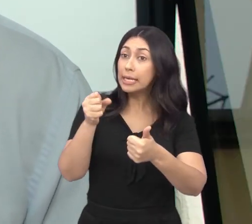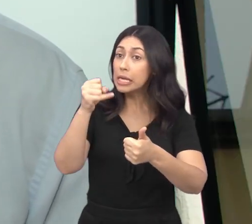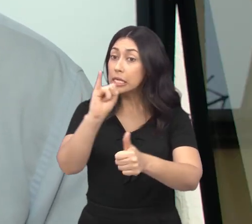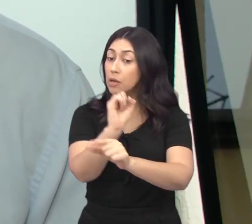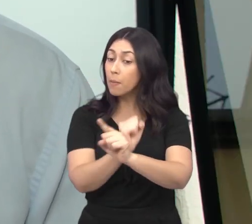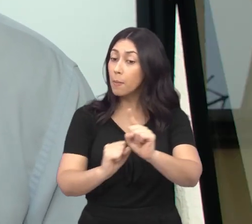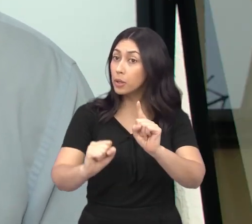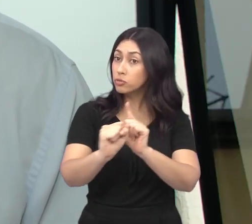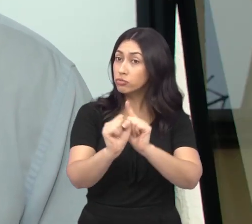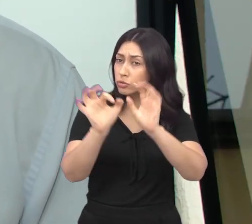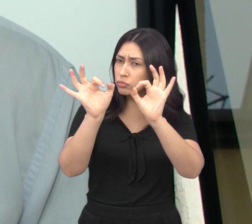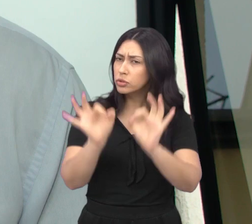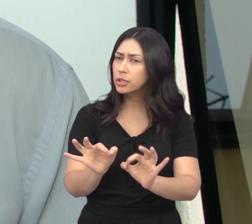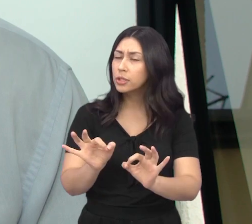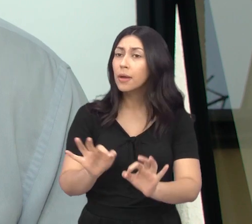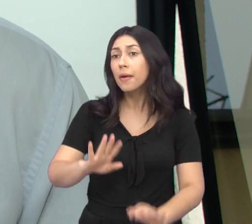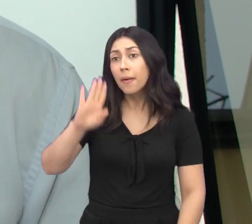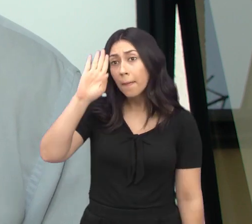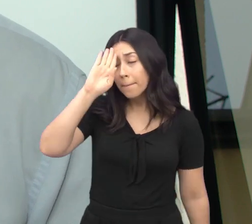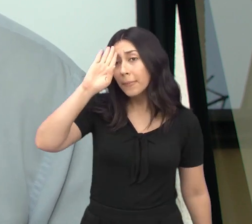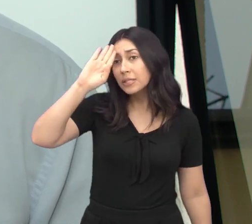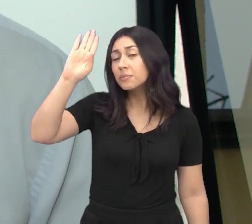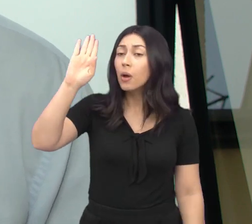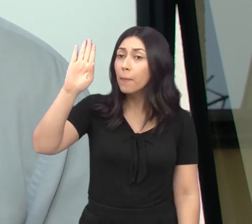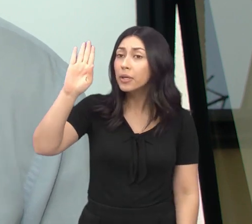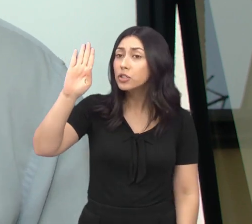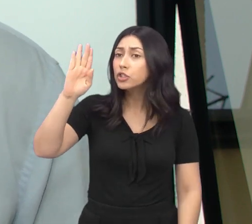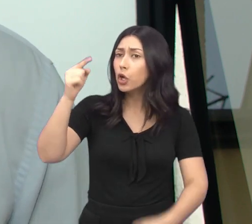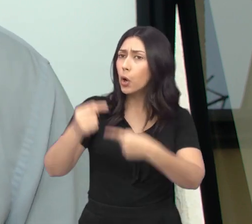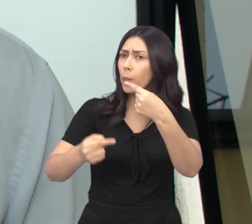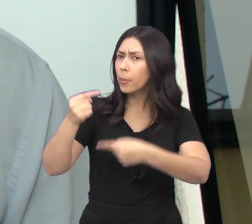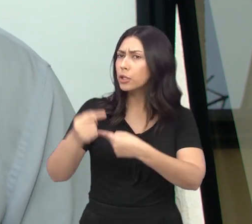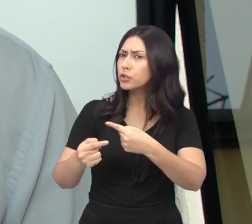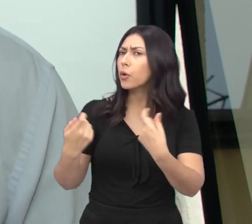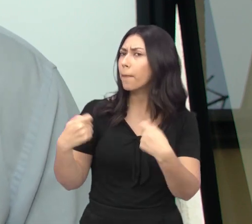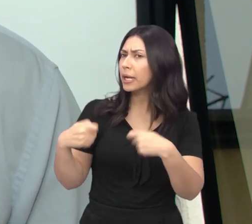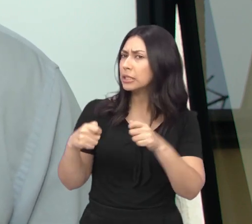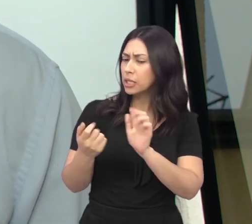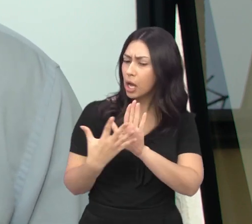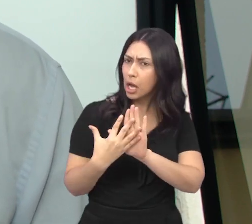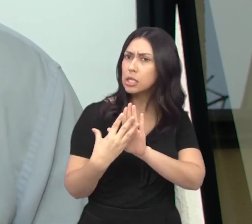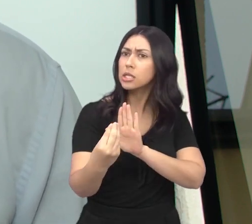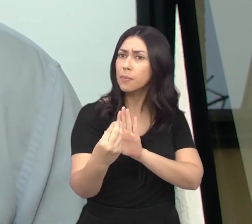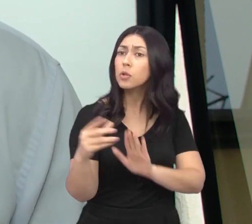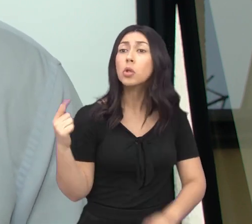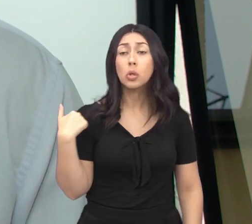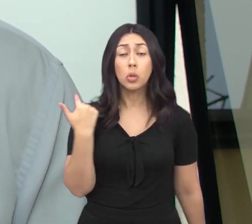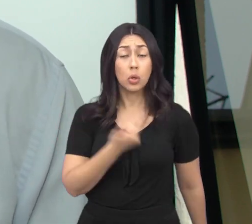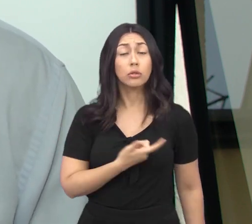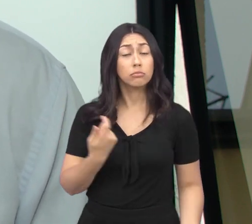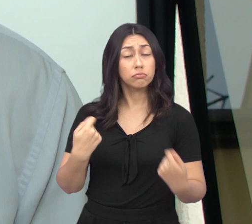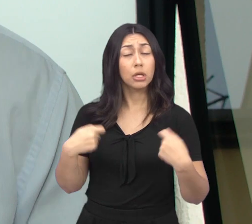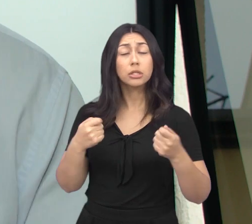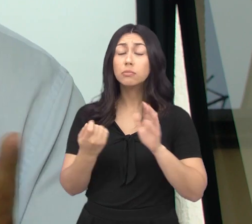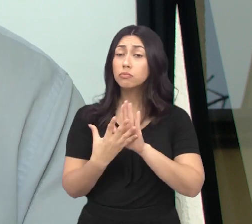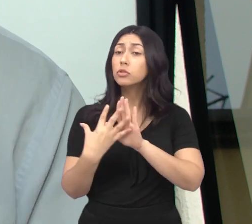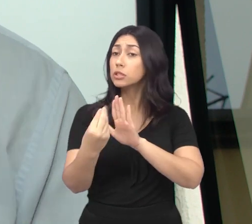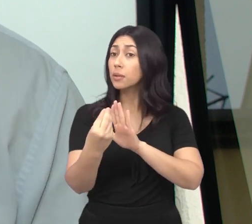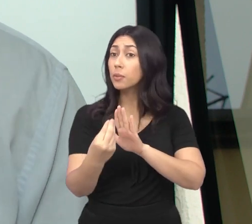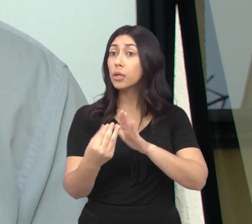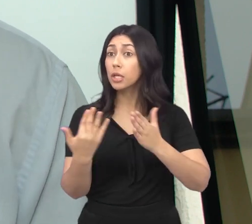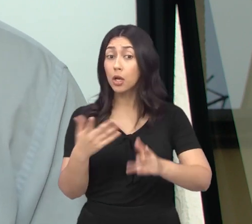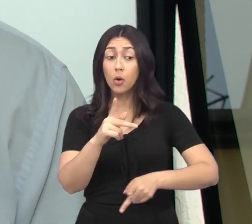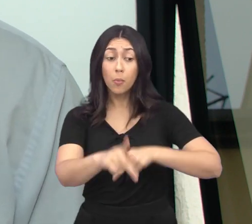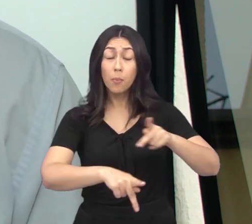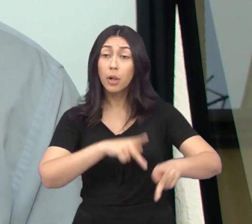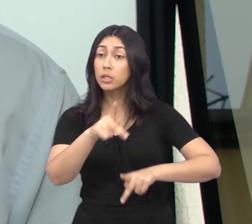sociedade honesta. E principalmente o gestor público precisa dar exemplo, né? Nós precisamos dar exemplo. E a